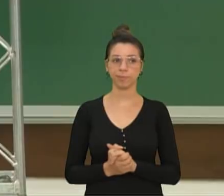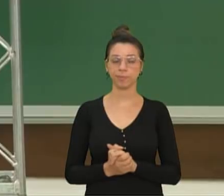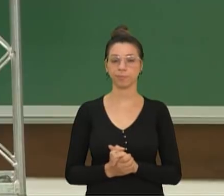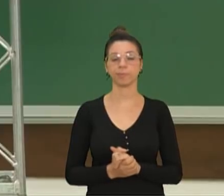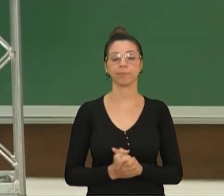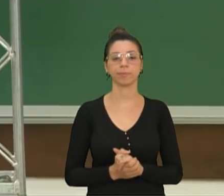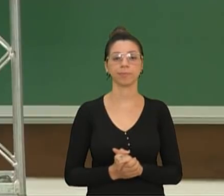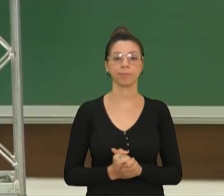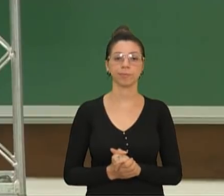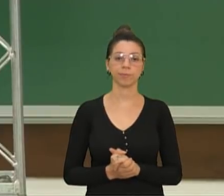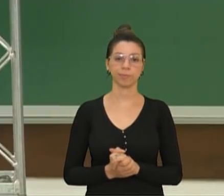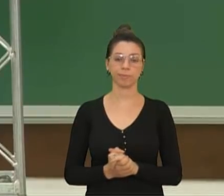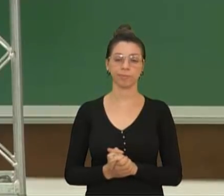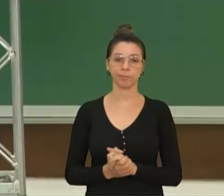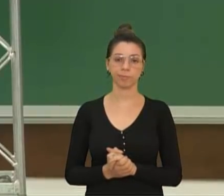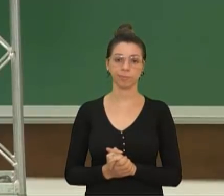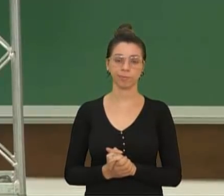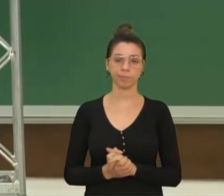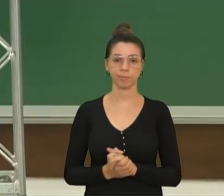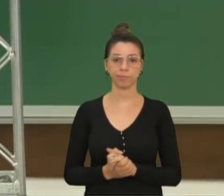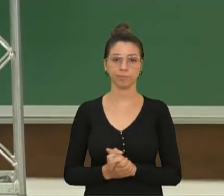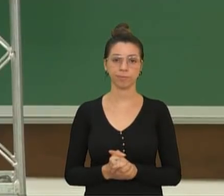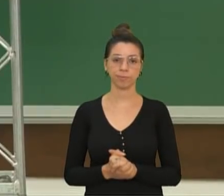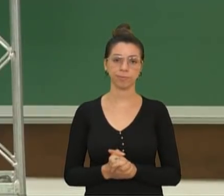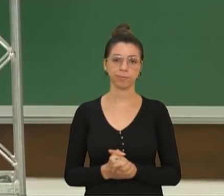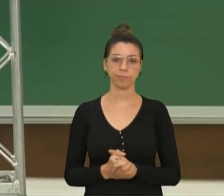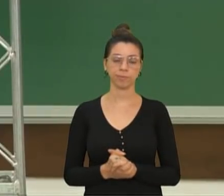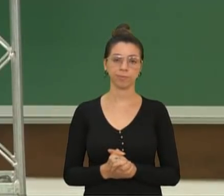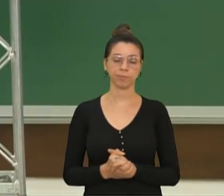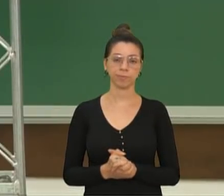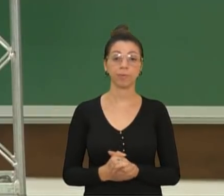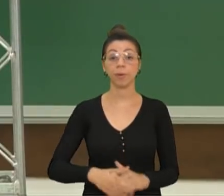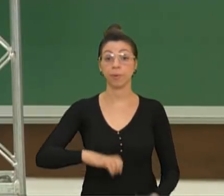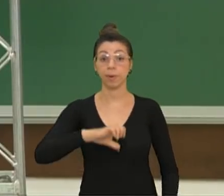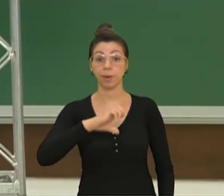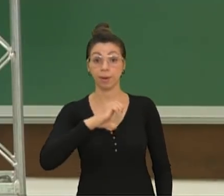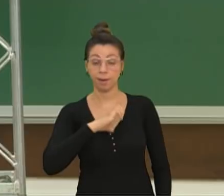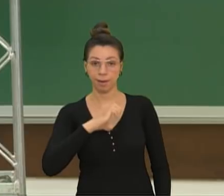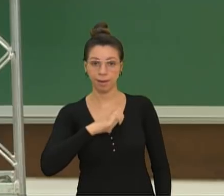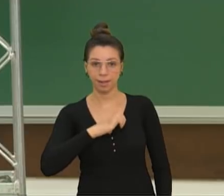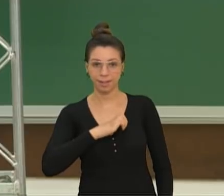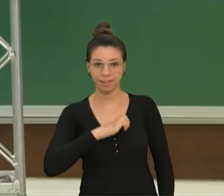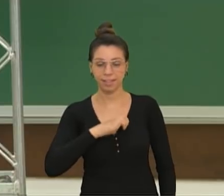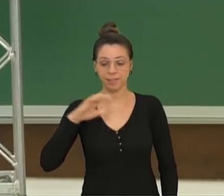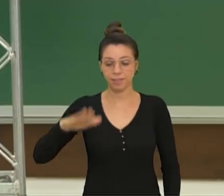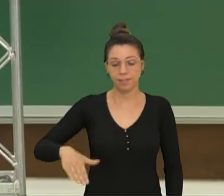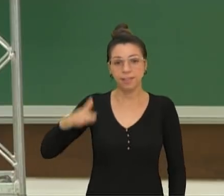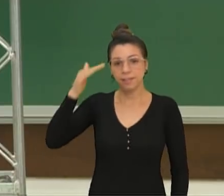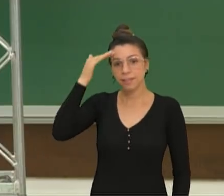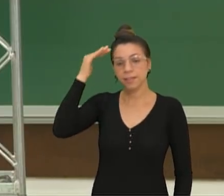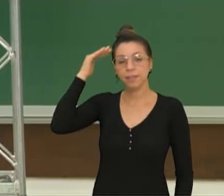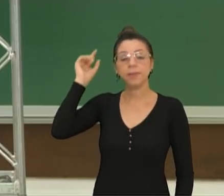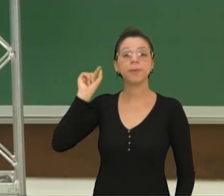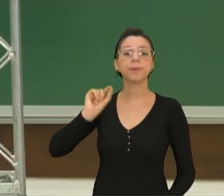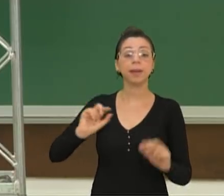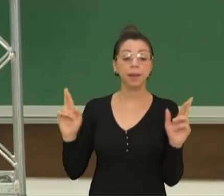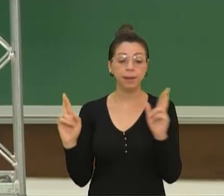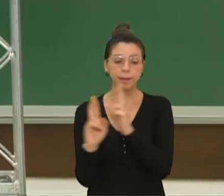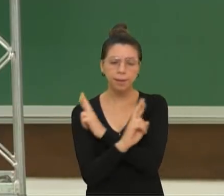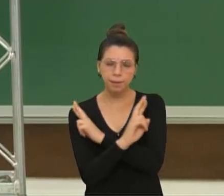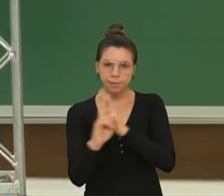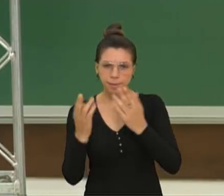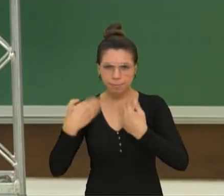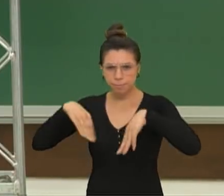A questão seria essa, né? A ética do candomblé se constrói a partir da relação de cada pessoa com seu